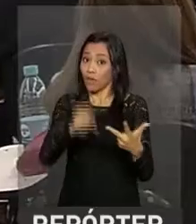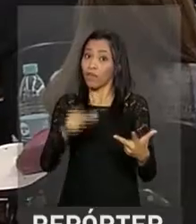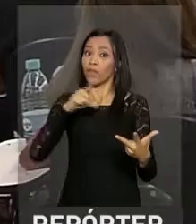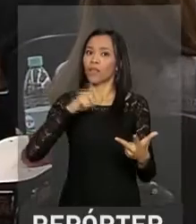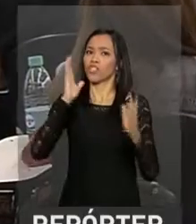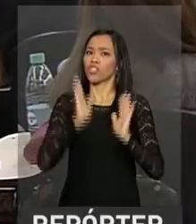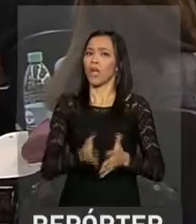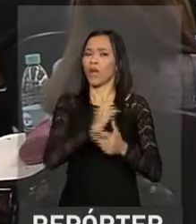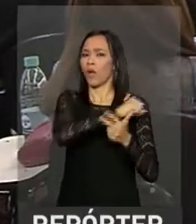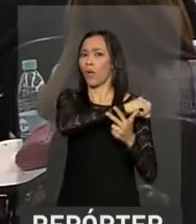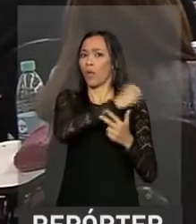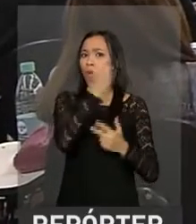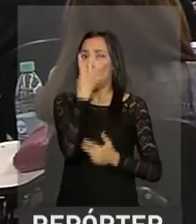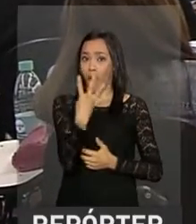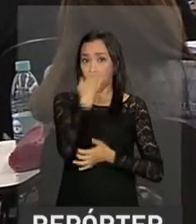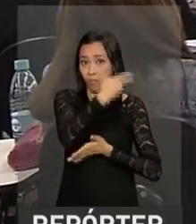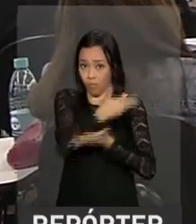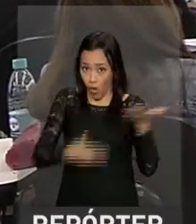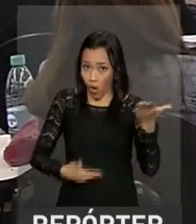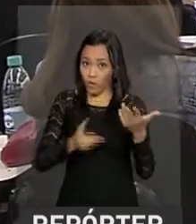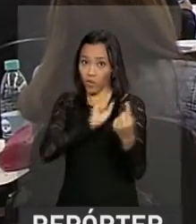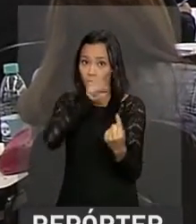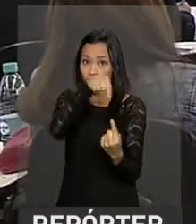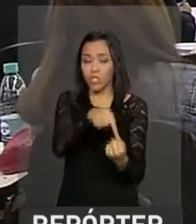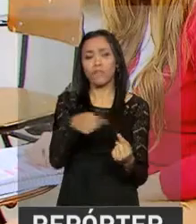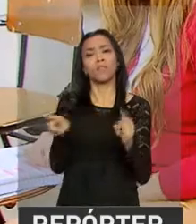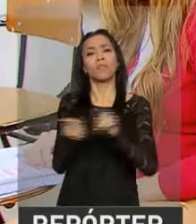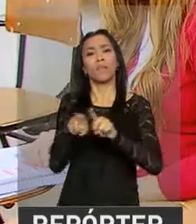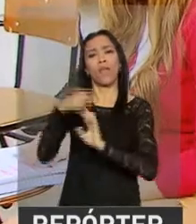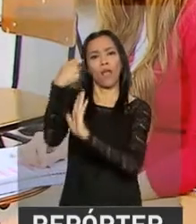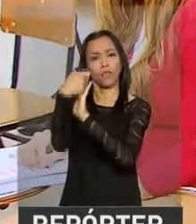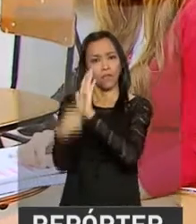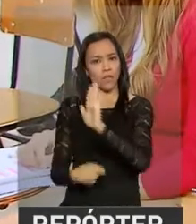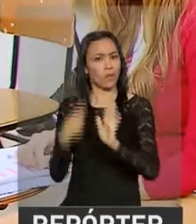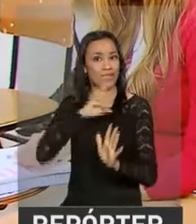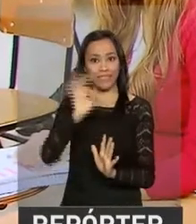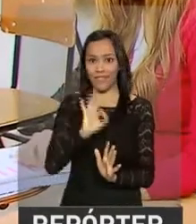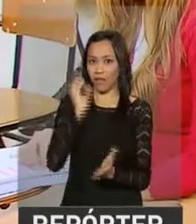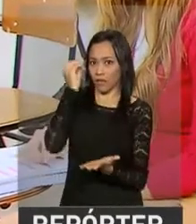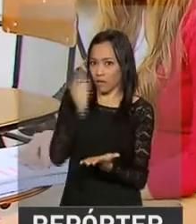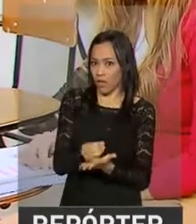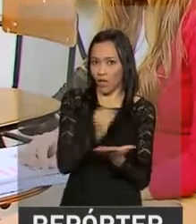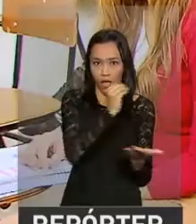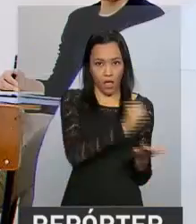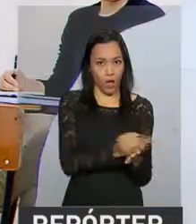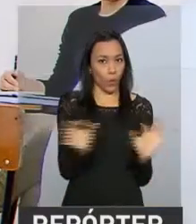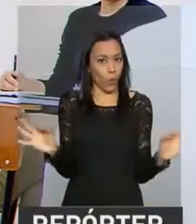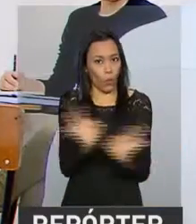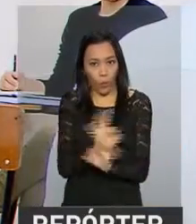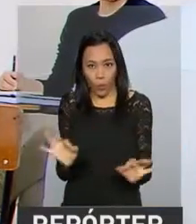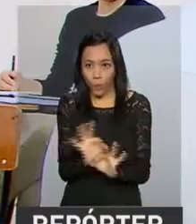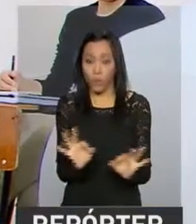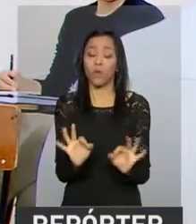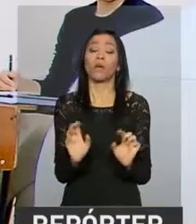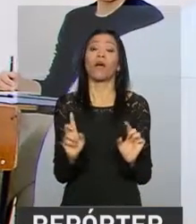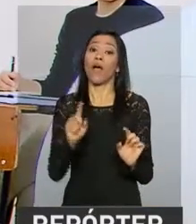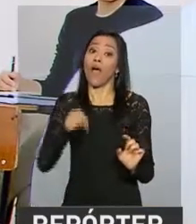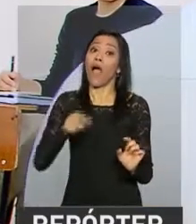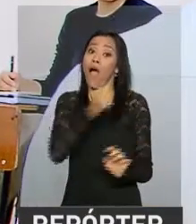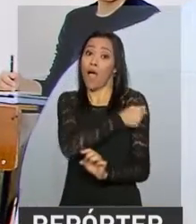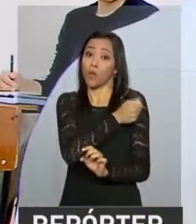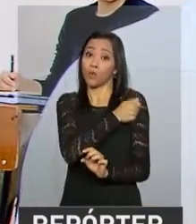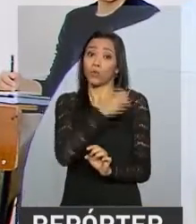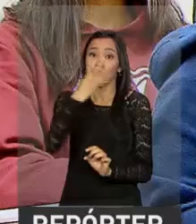tenham realizado as 4 provas objetivas e a de redação, não tenham tirado zero em nenhuma delas e na redação, eram alunos